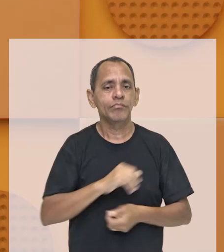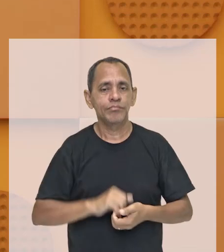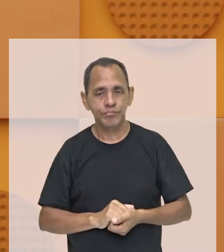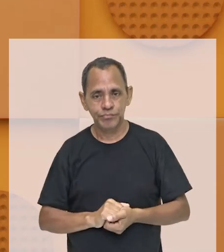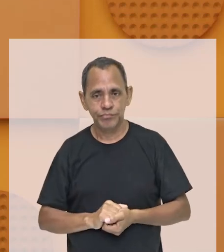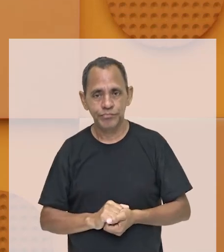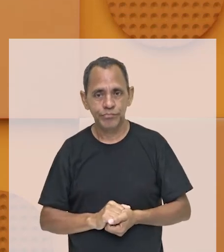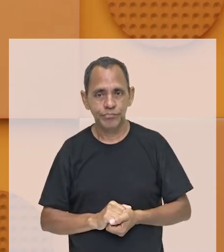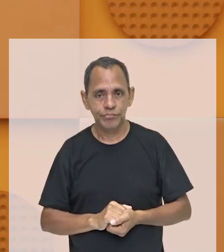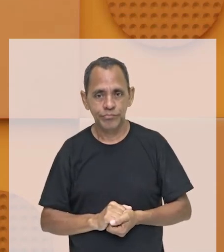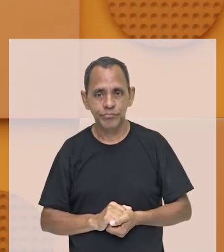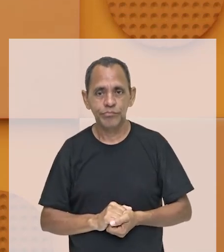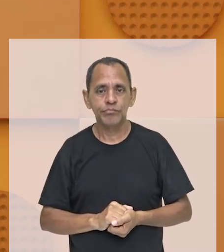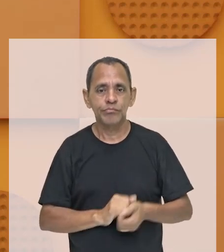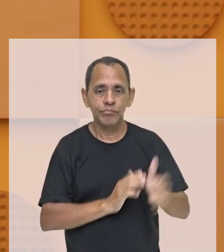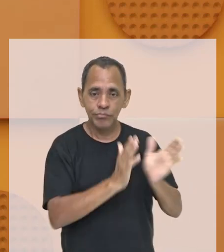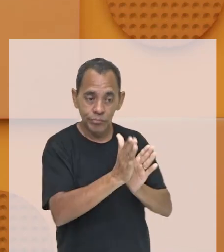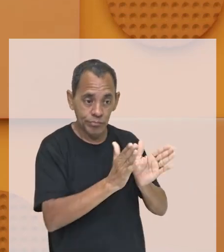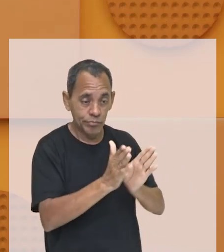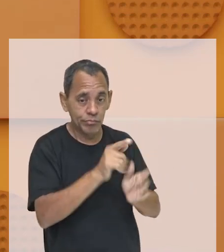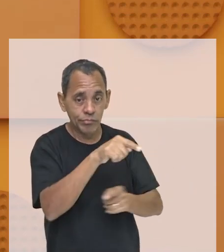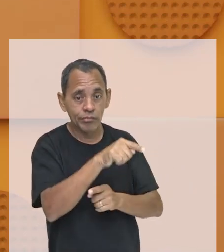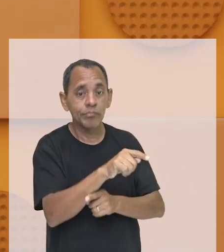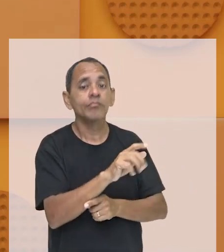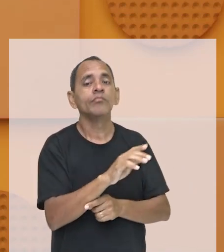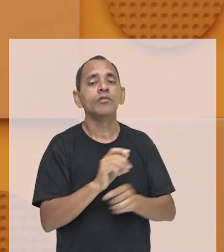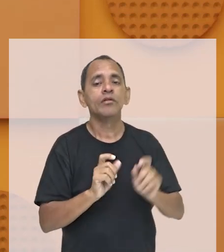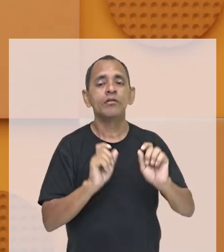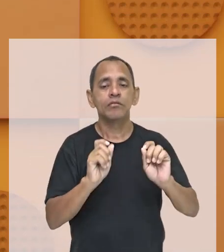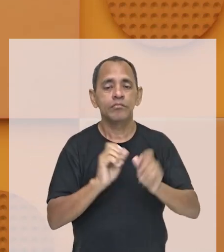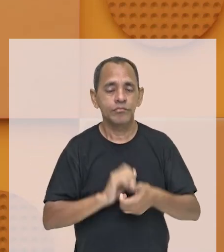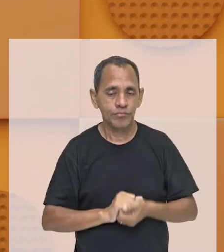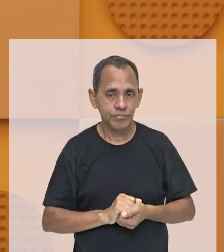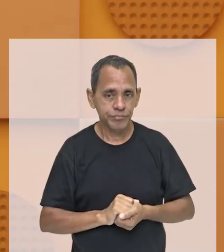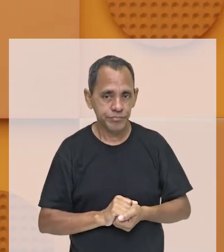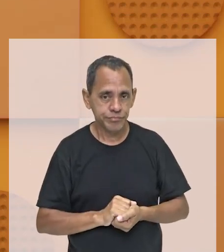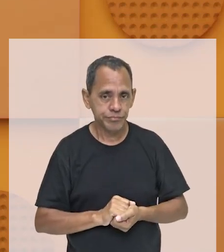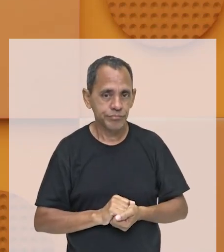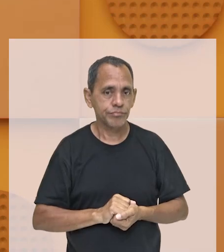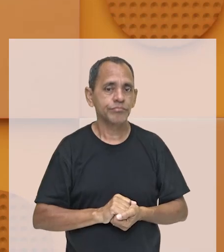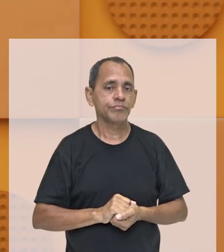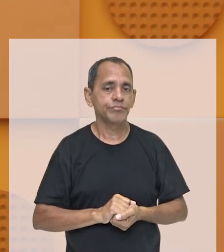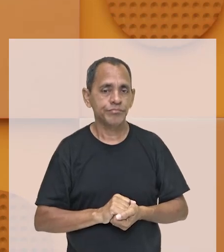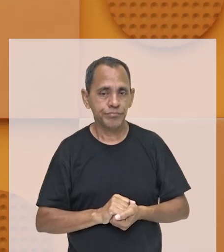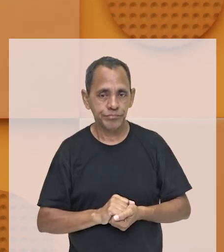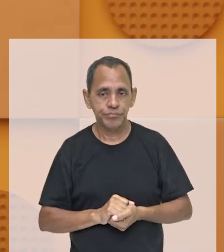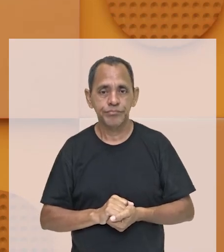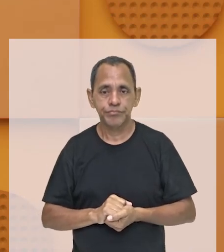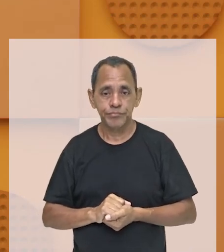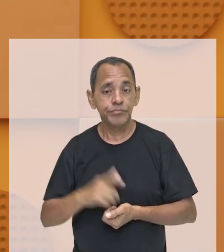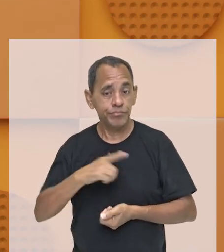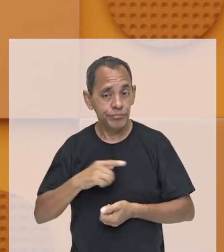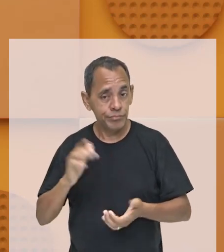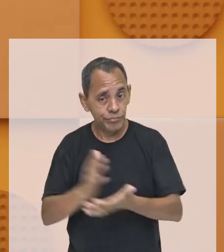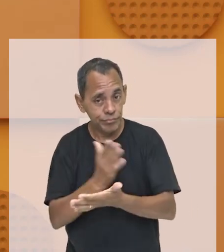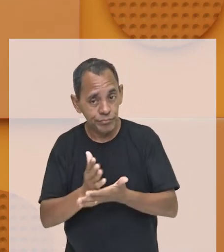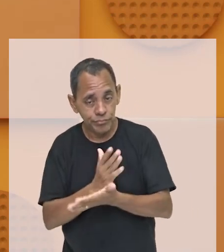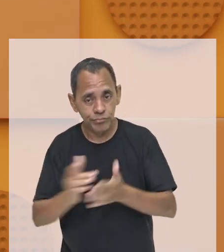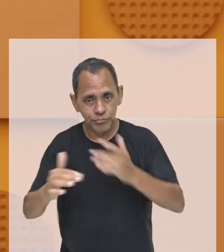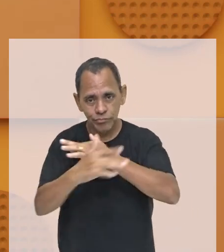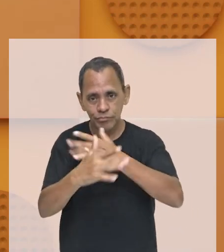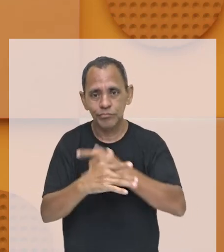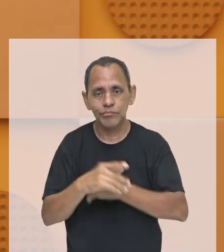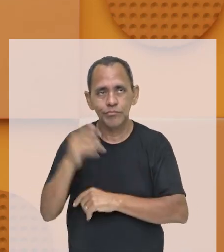Ásia. Veja só como é interessante esse detalhe, né? Então nós temos outras cidades, eu estou lembrando agora, por exemplo, do Rio de